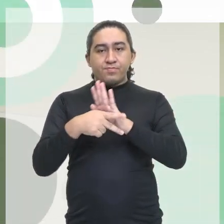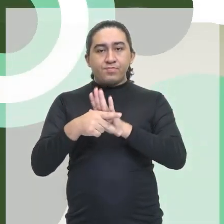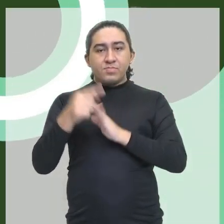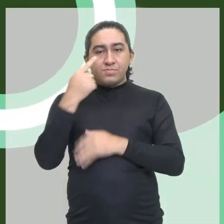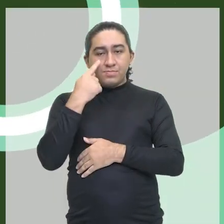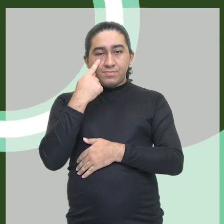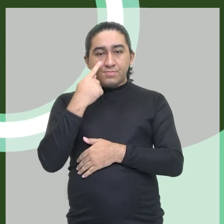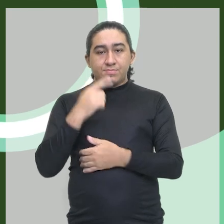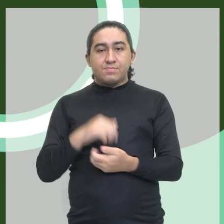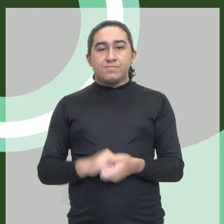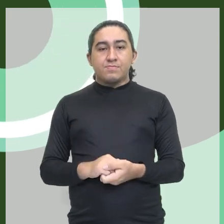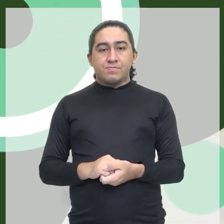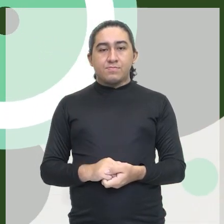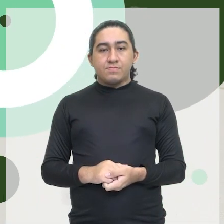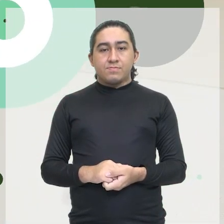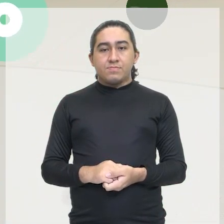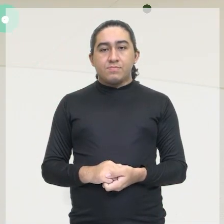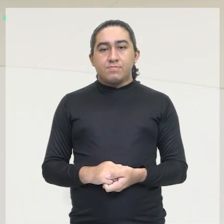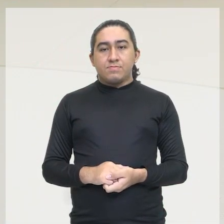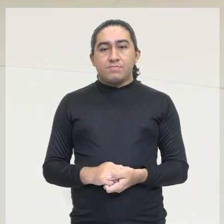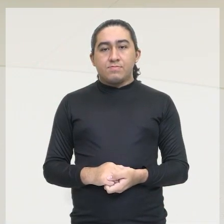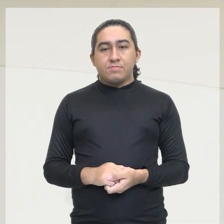biomas. Vejam.